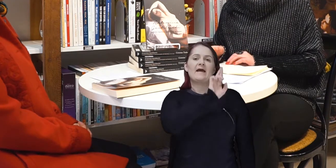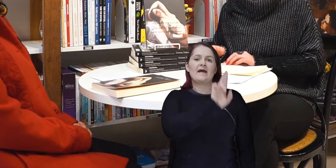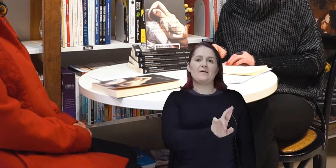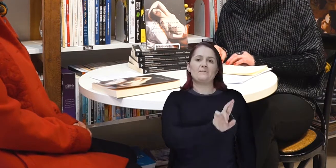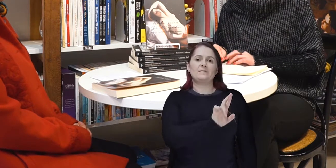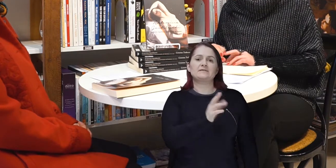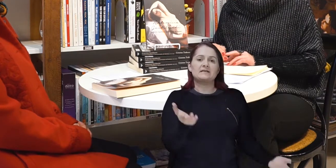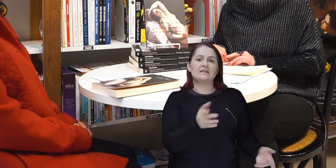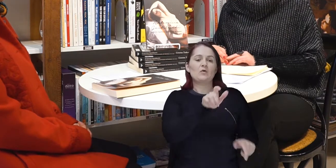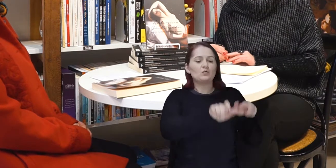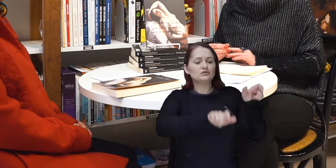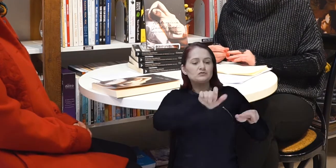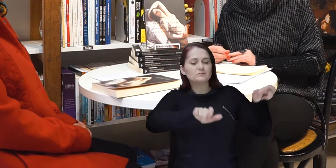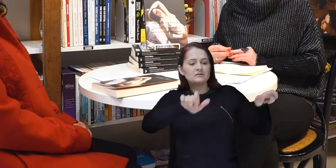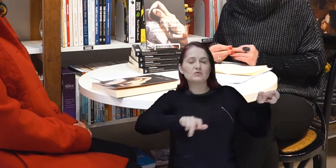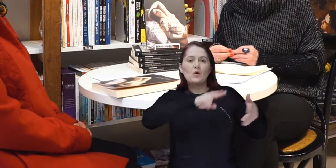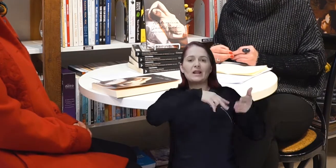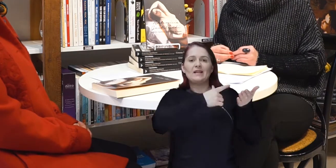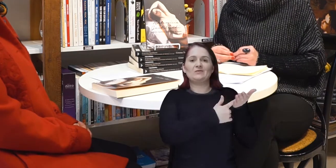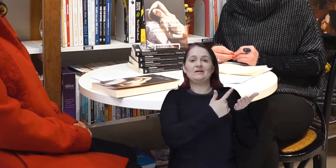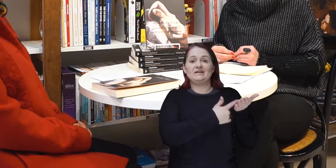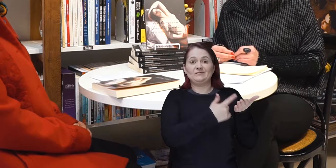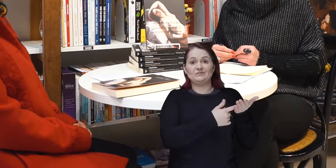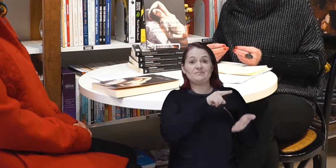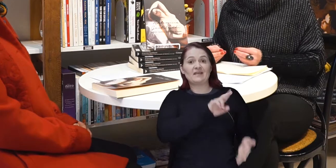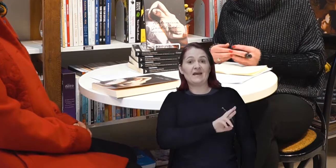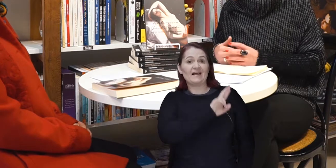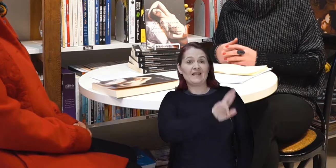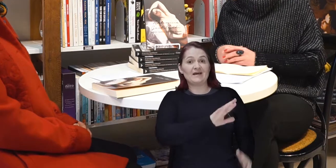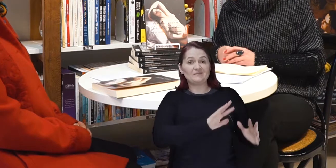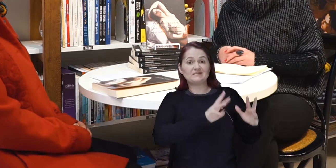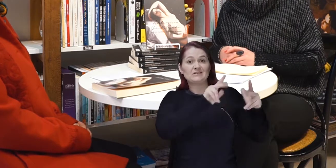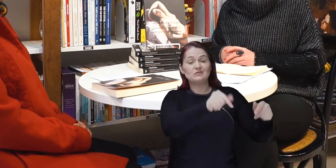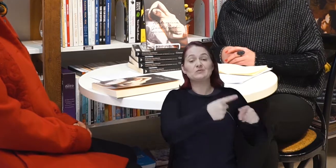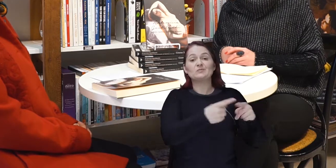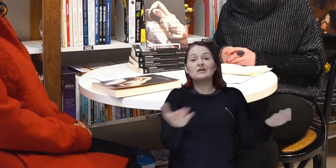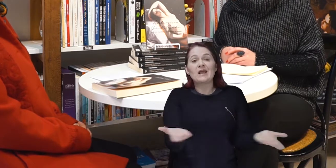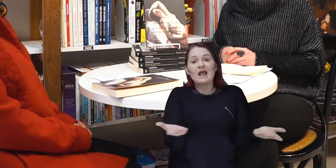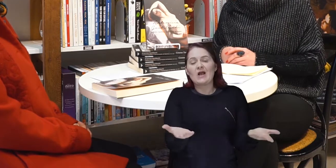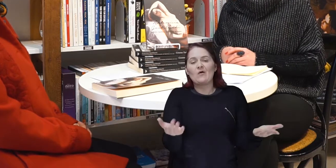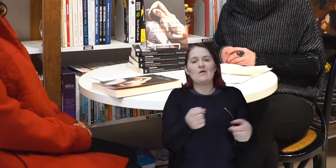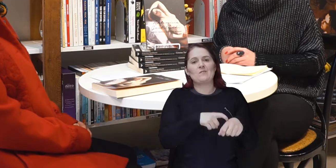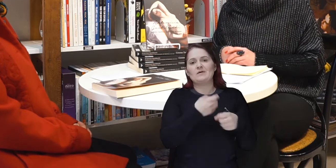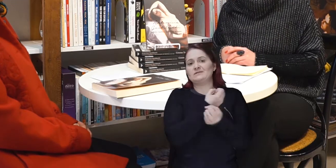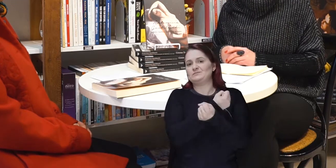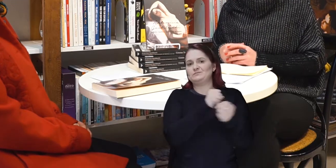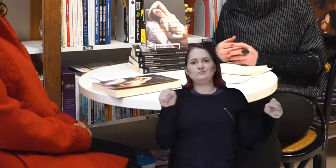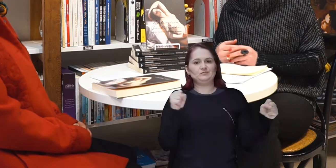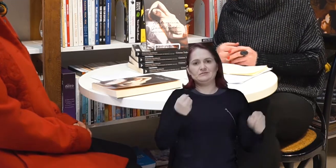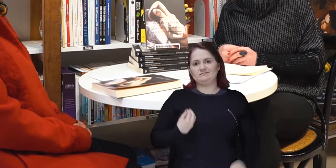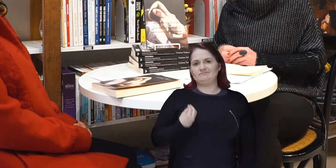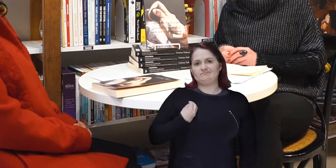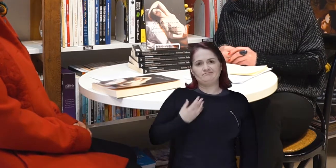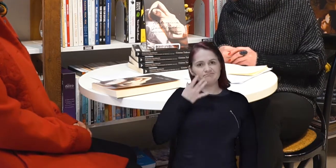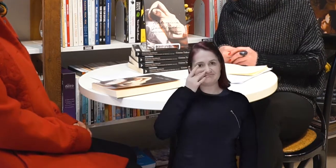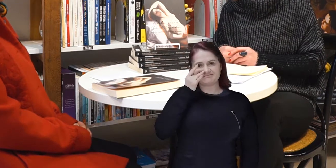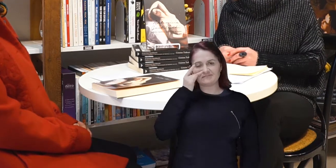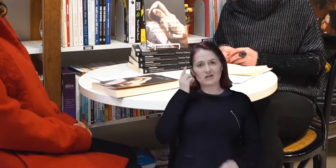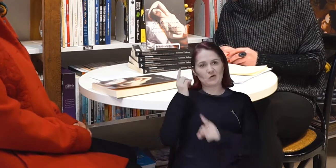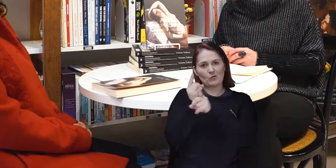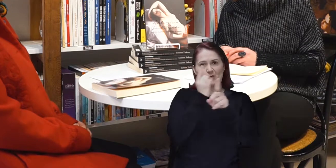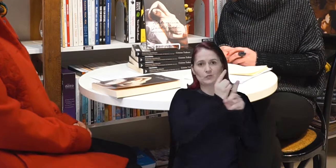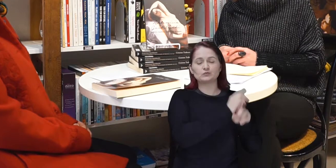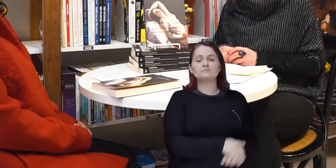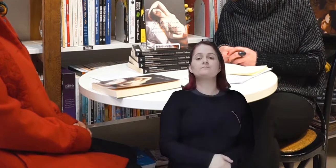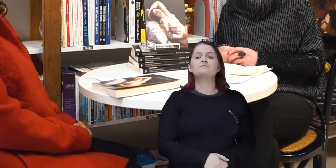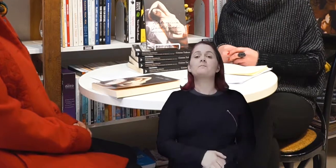na impossibilidade de realizar um evento presencial, eu pensei em me aproximar dos leitores e leitoras por meio de alguns